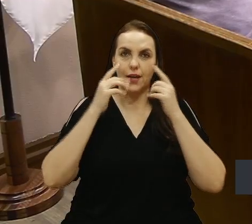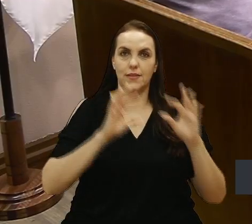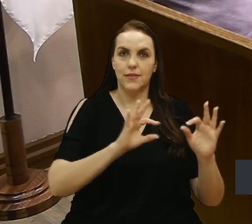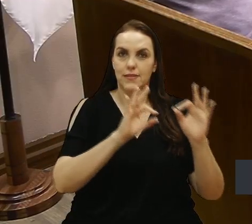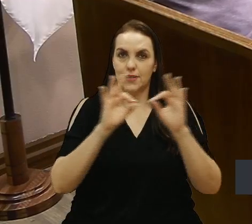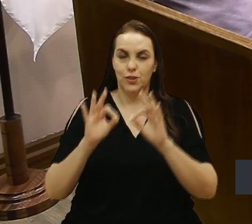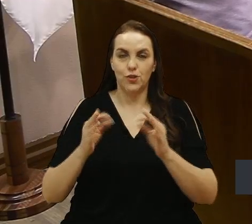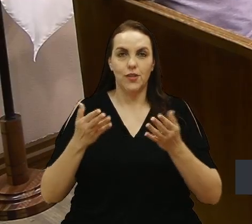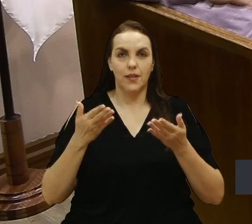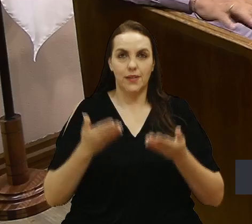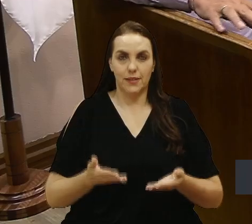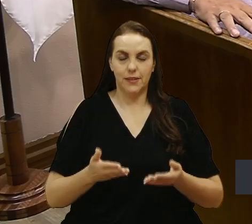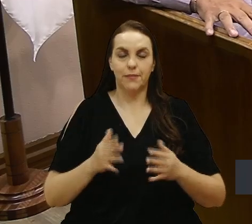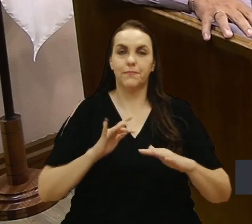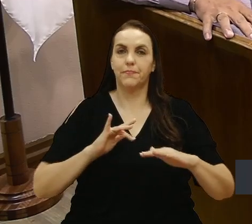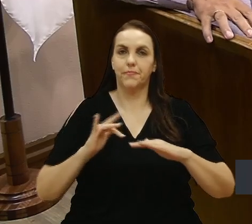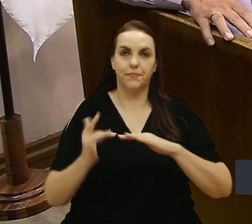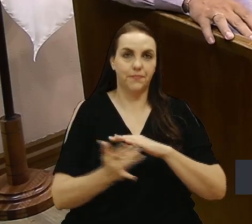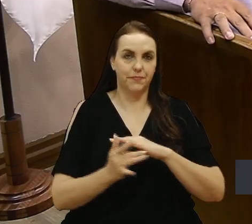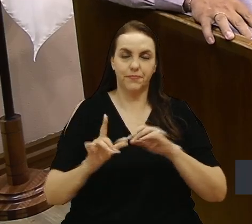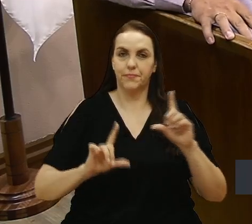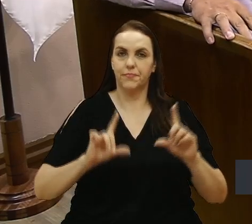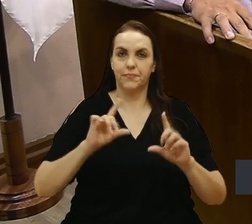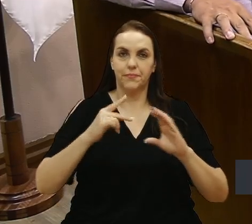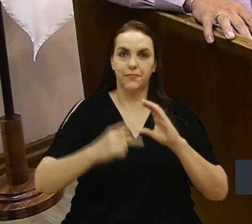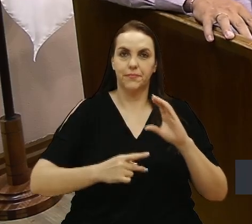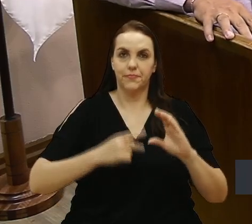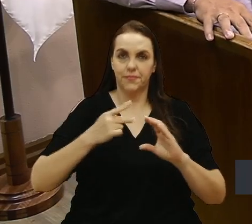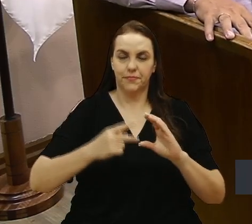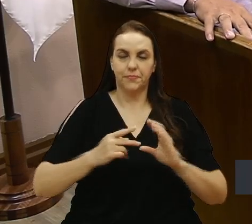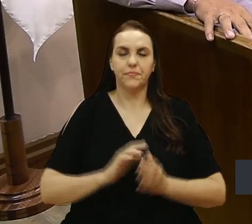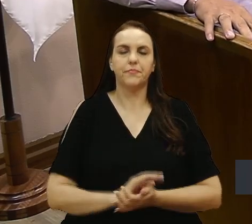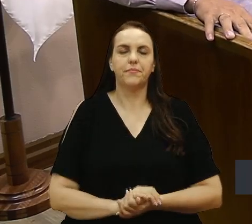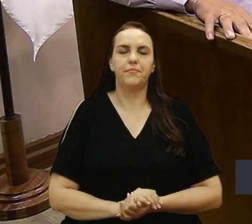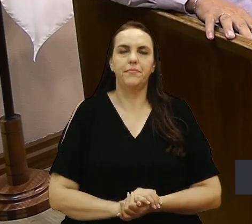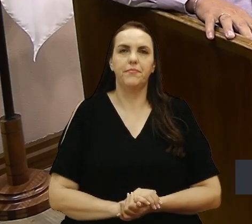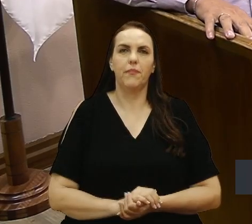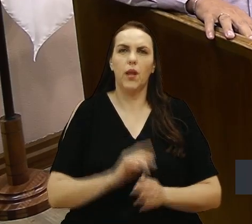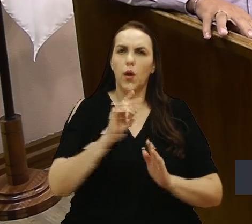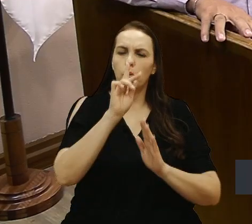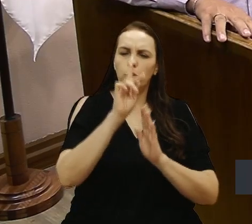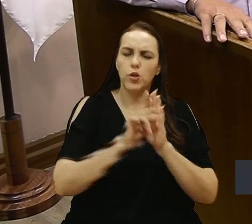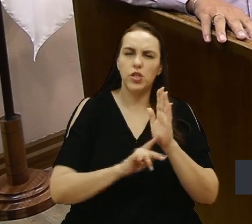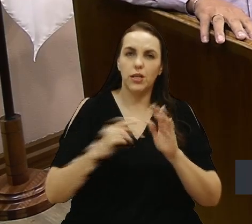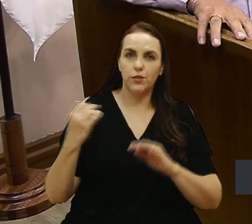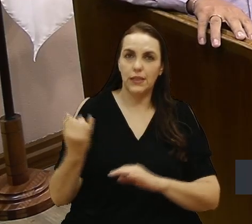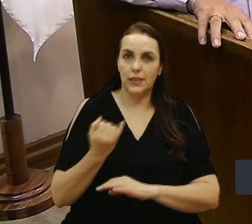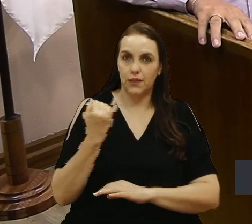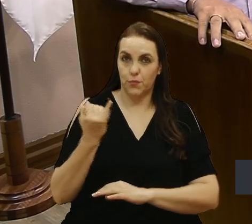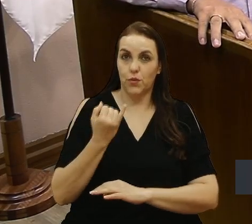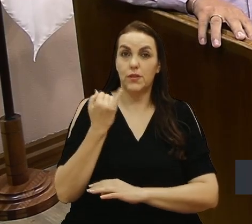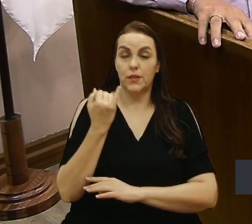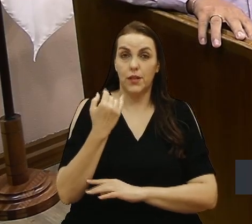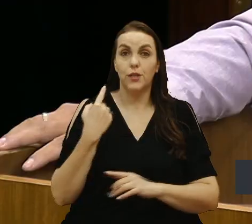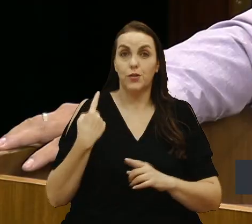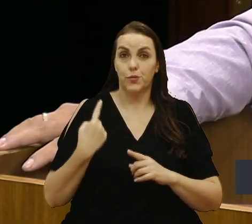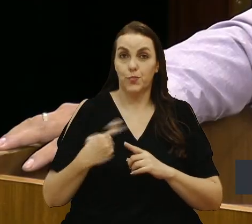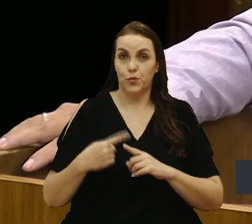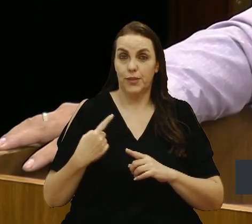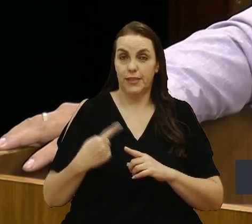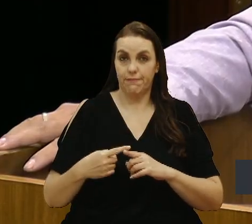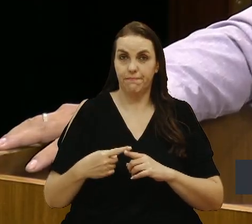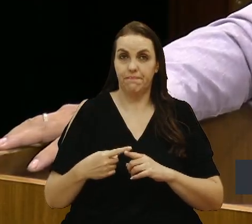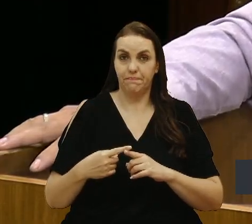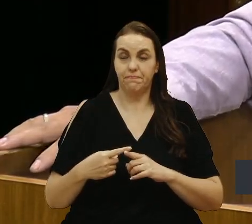aqui pelas meios de comunicações da TV Câmara. Esse é um projeto muito importante para mim, porque